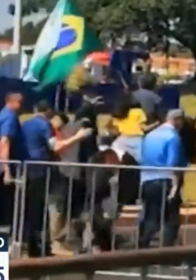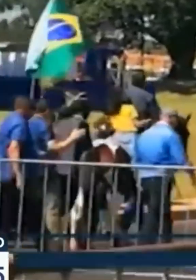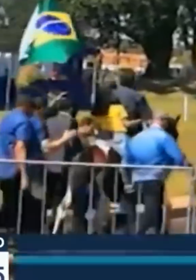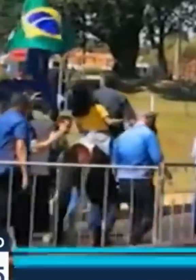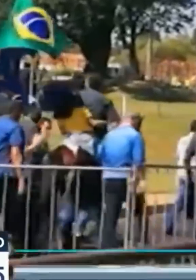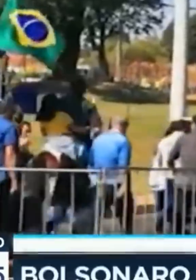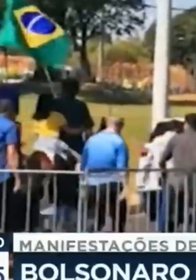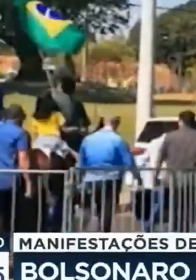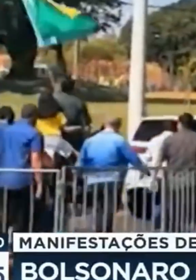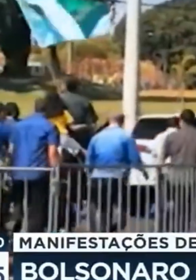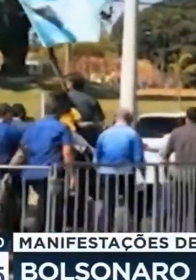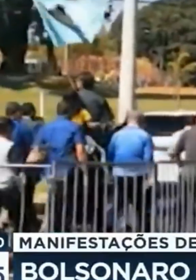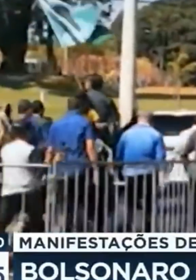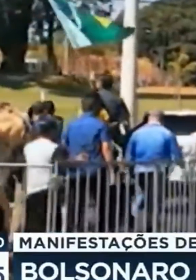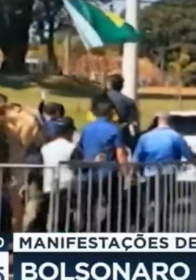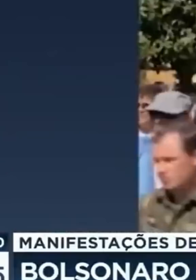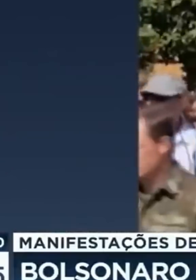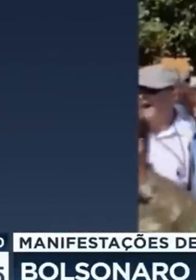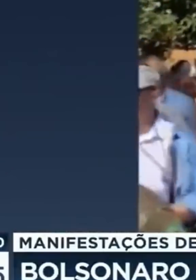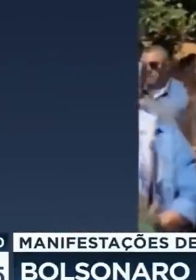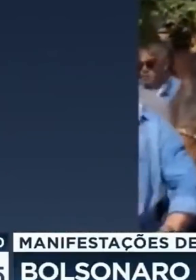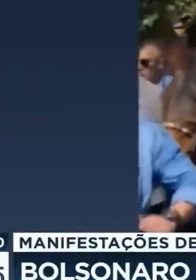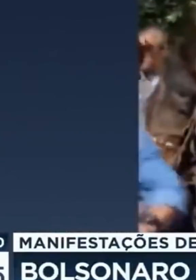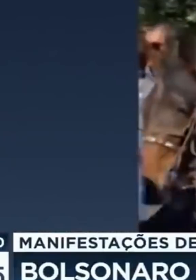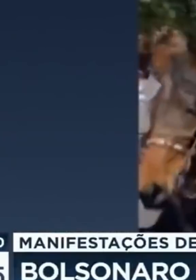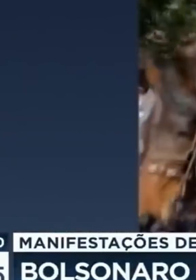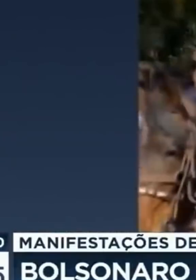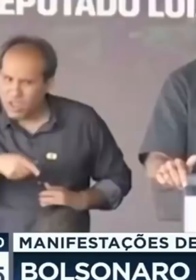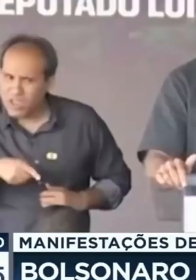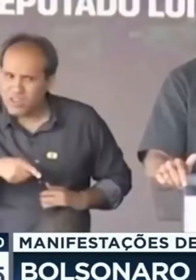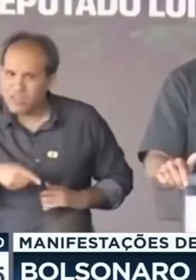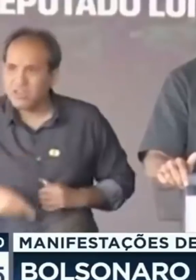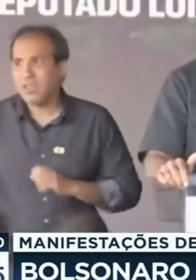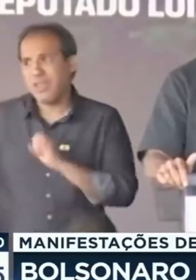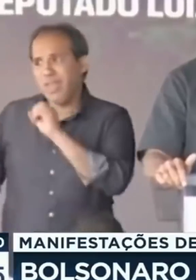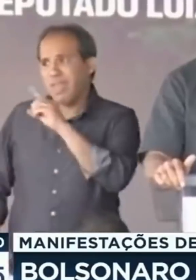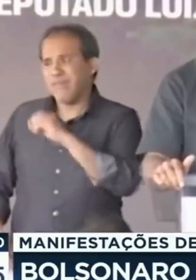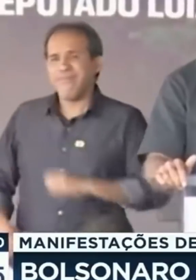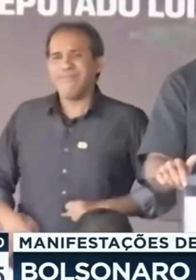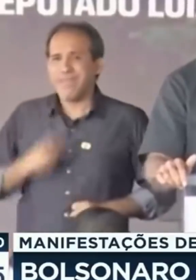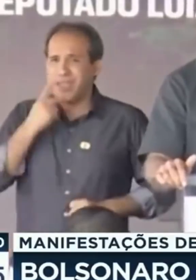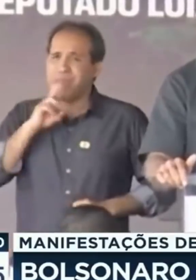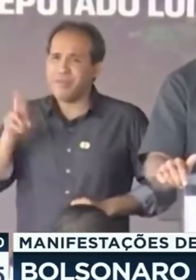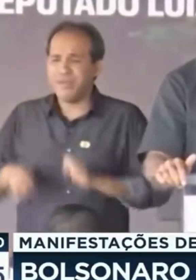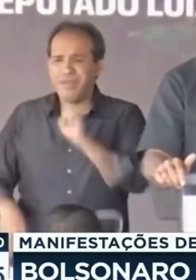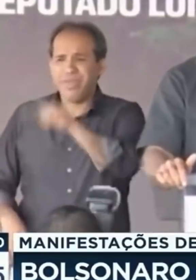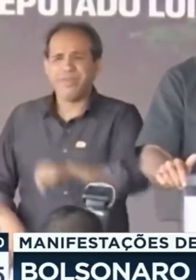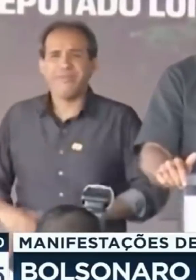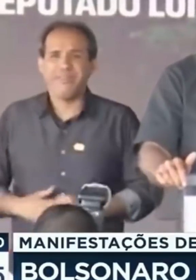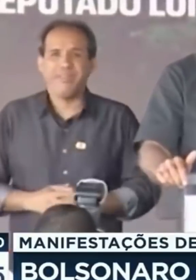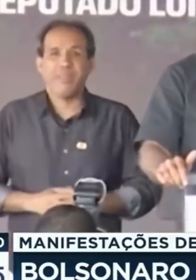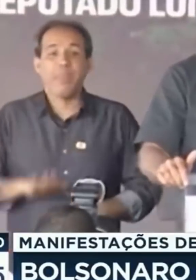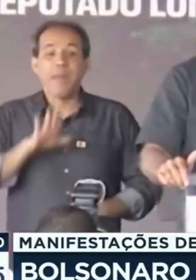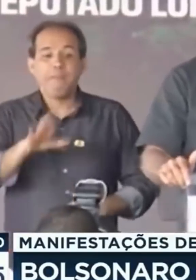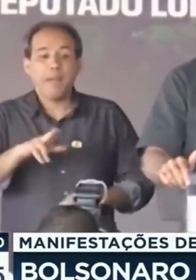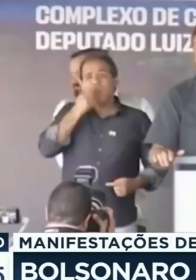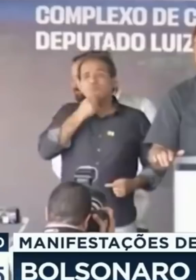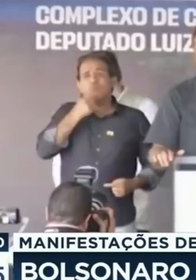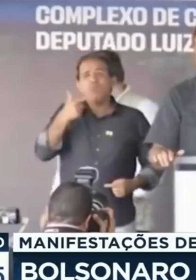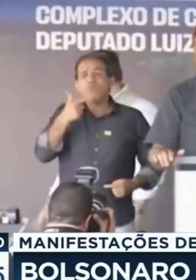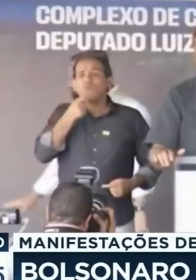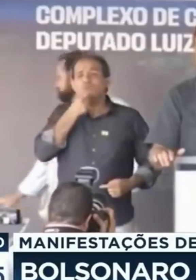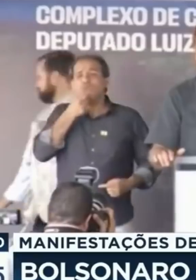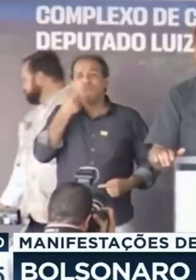Em Uberlândia, Bolsonaro foi a cavalo para a inauguração de uma represa. E no discurso, citou as manifestações marcadas para 7 de